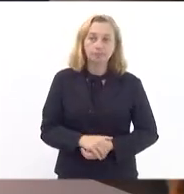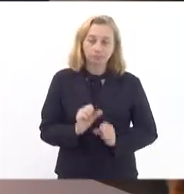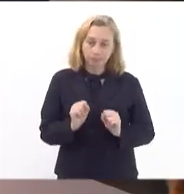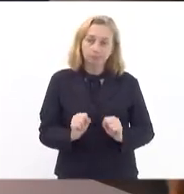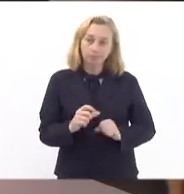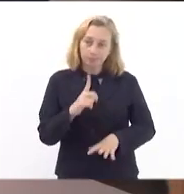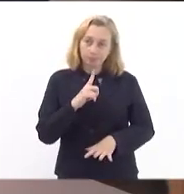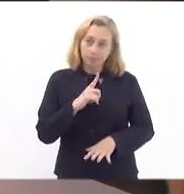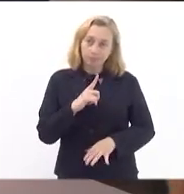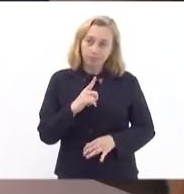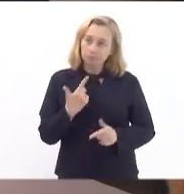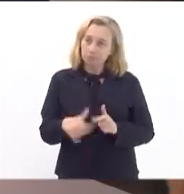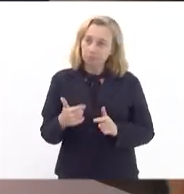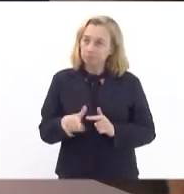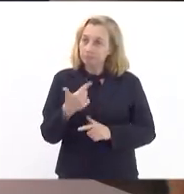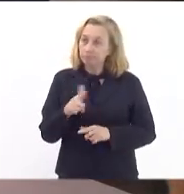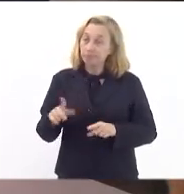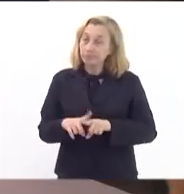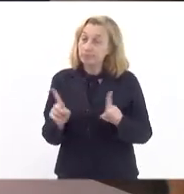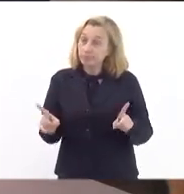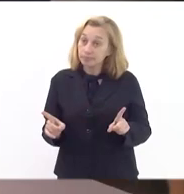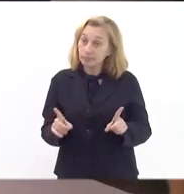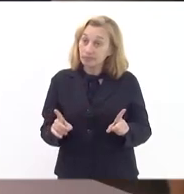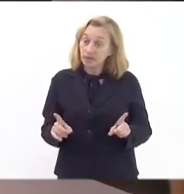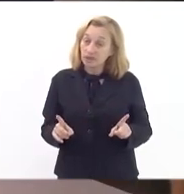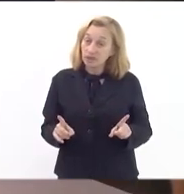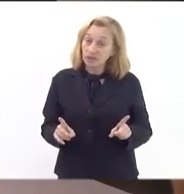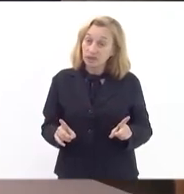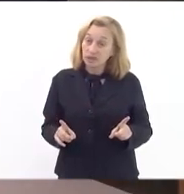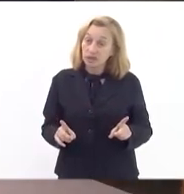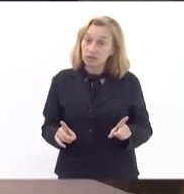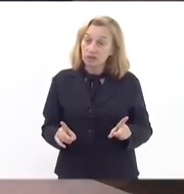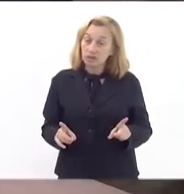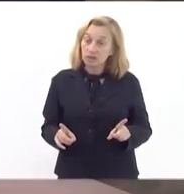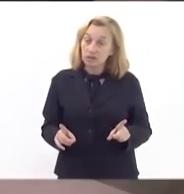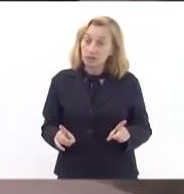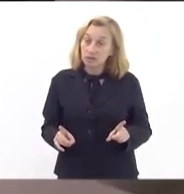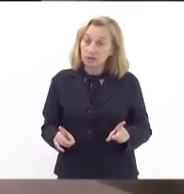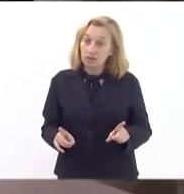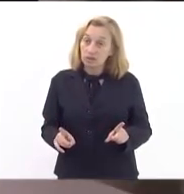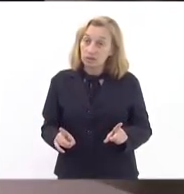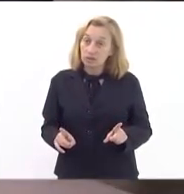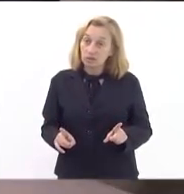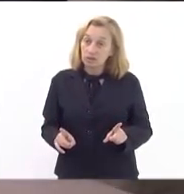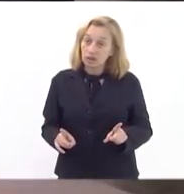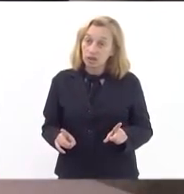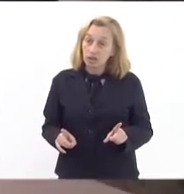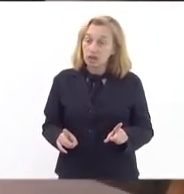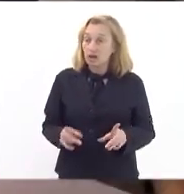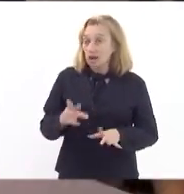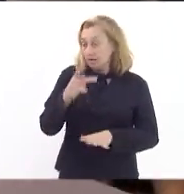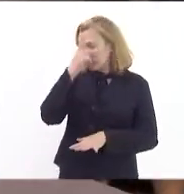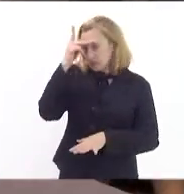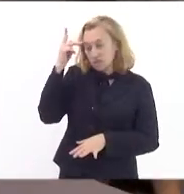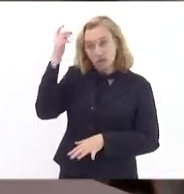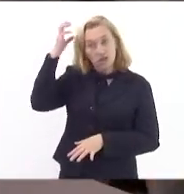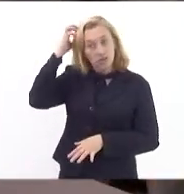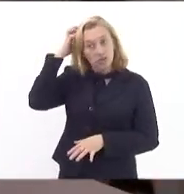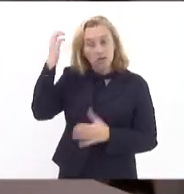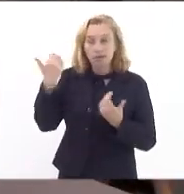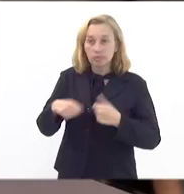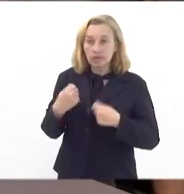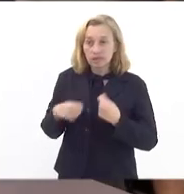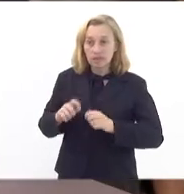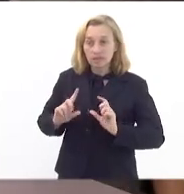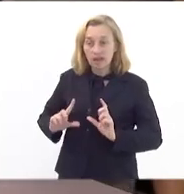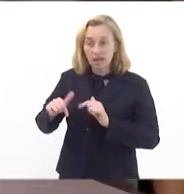podemos ter não tem problema mas a o a vítima do furto do roubo precisa tomar medidas eficiente para boi e o